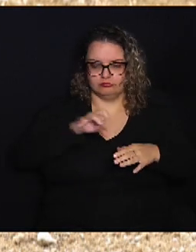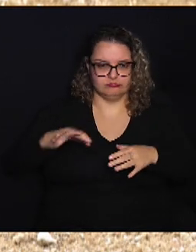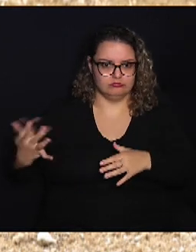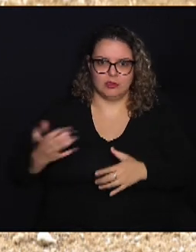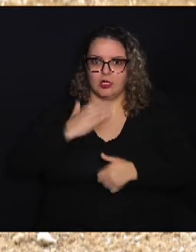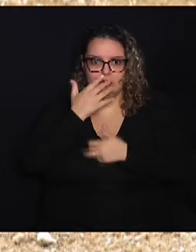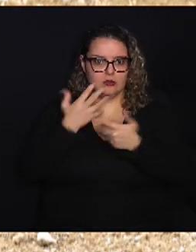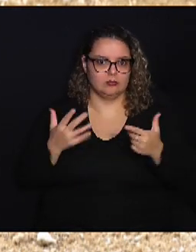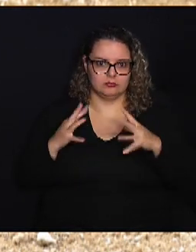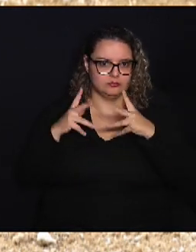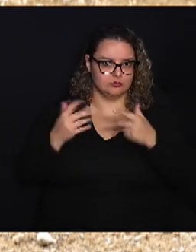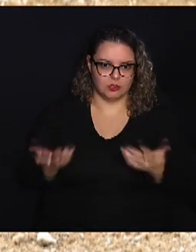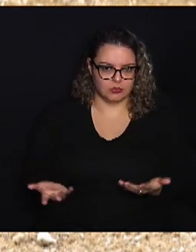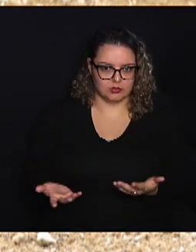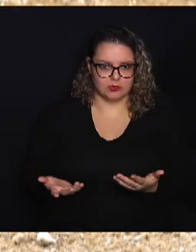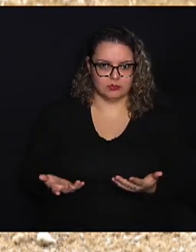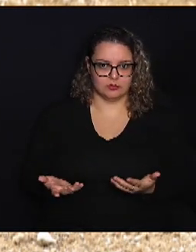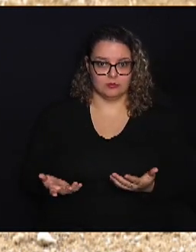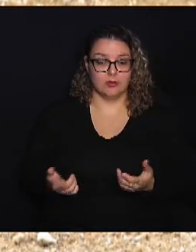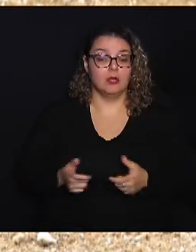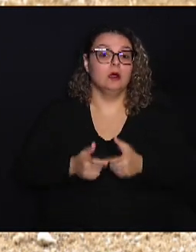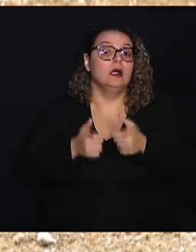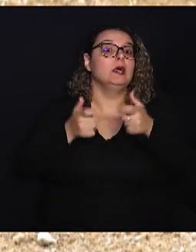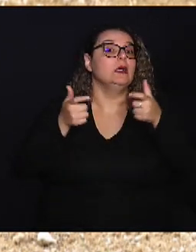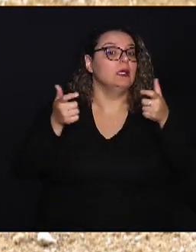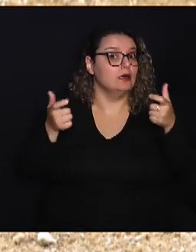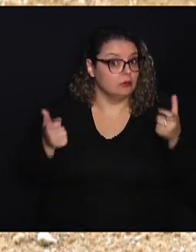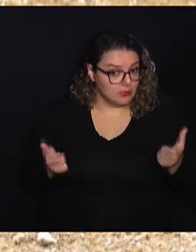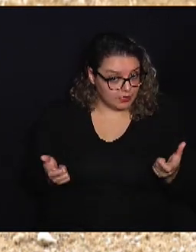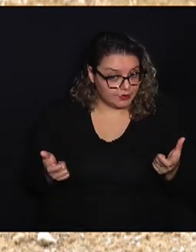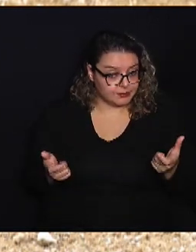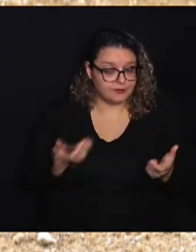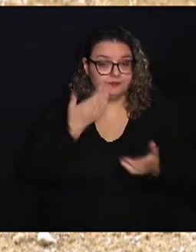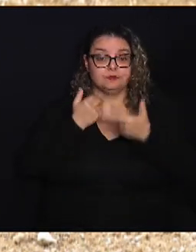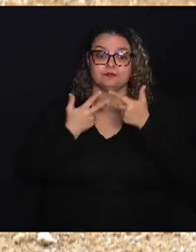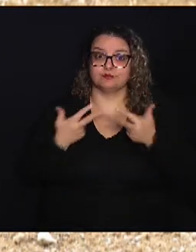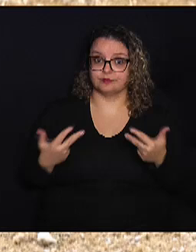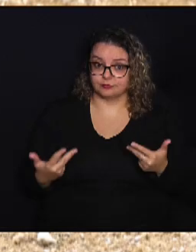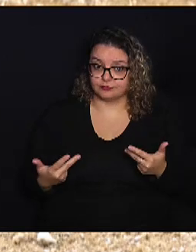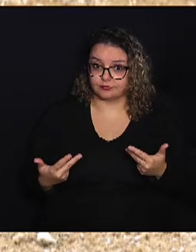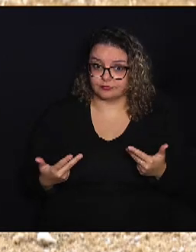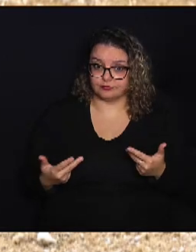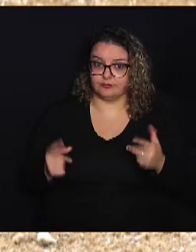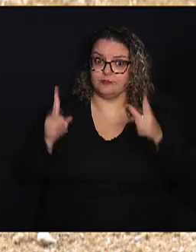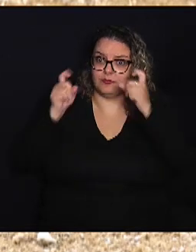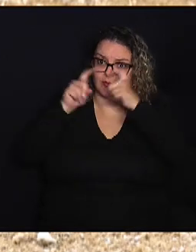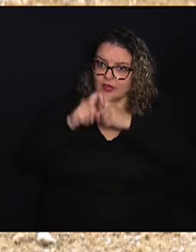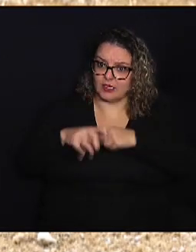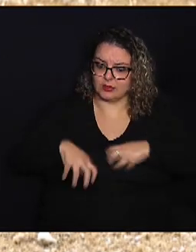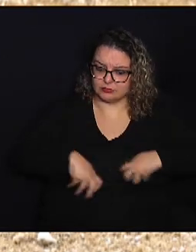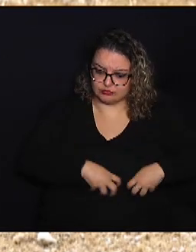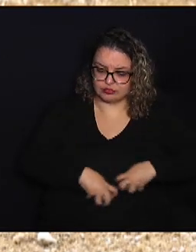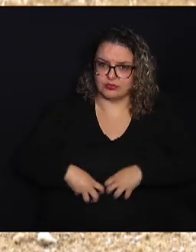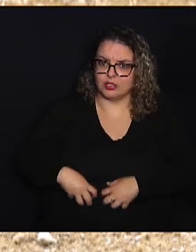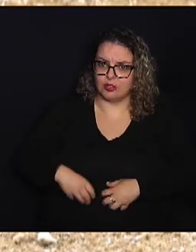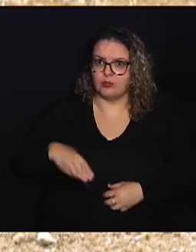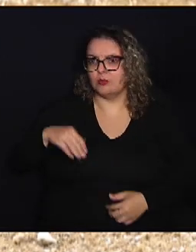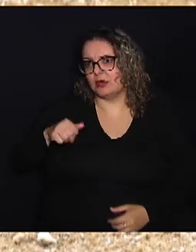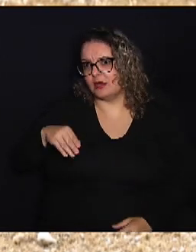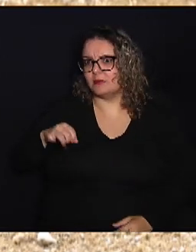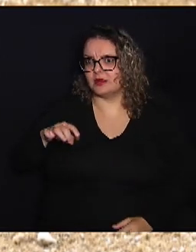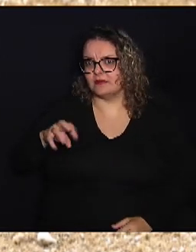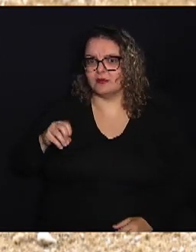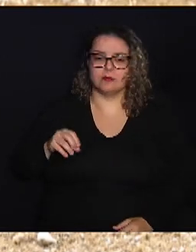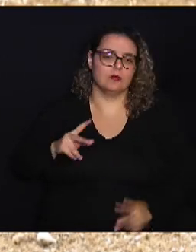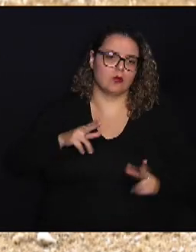uma maneira geral. E grande parte desse alimento, ele é de difícil digestão para os mamíferos, né? Igual a gente, por